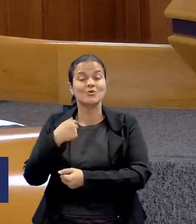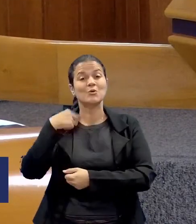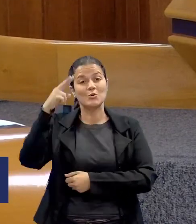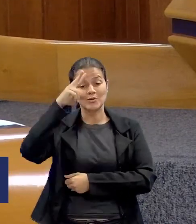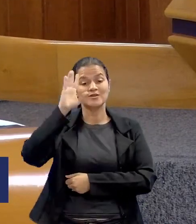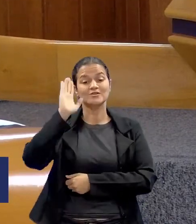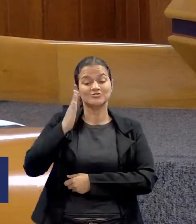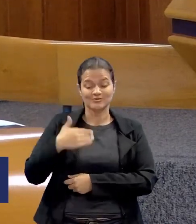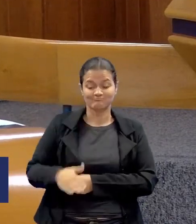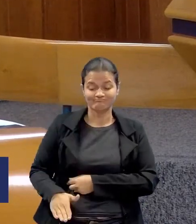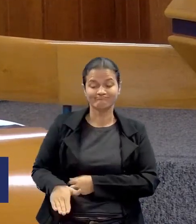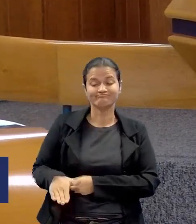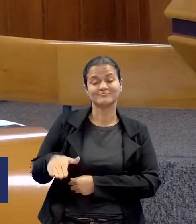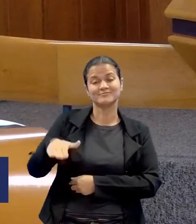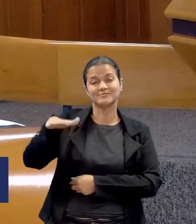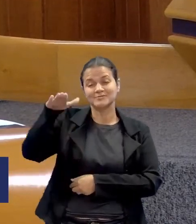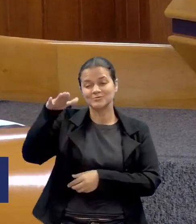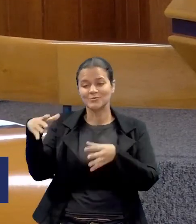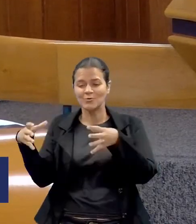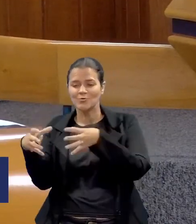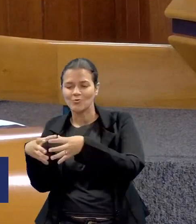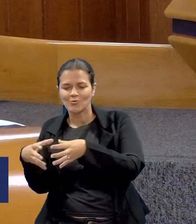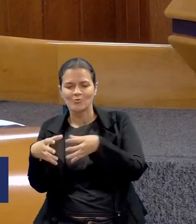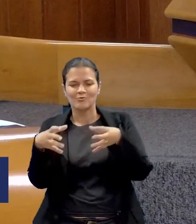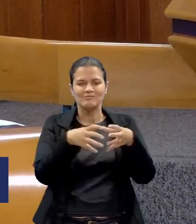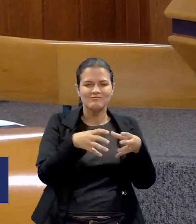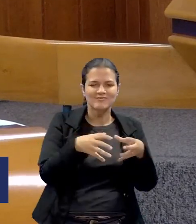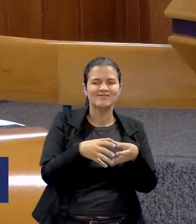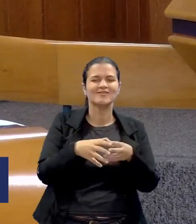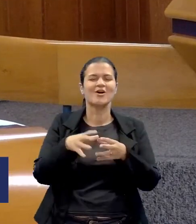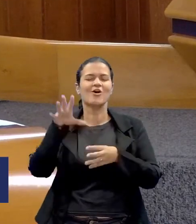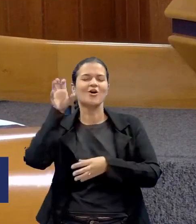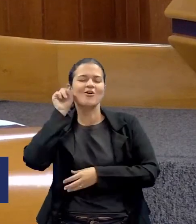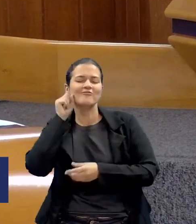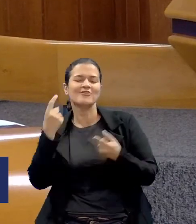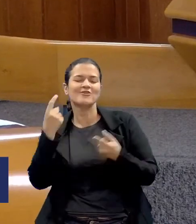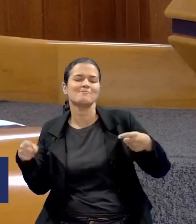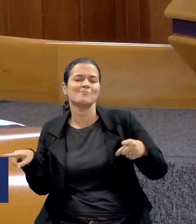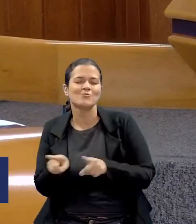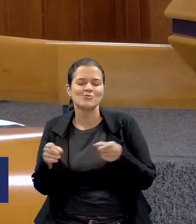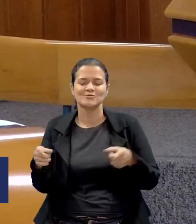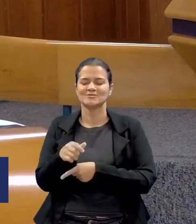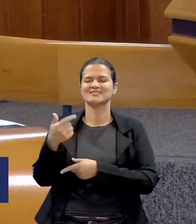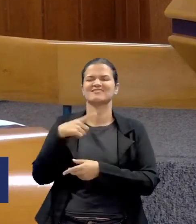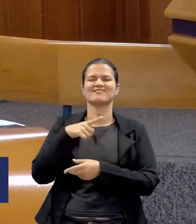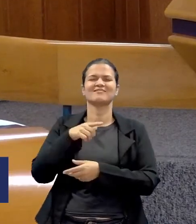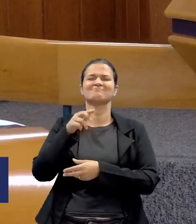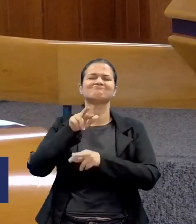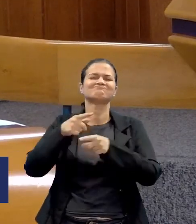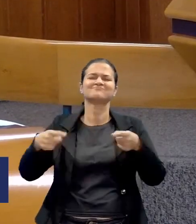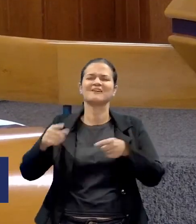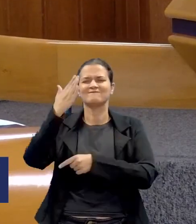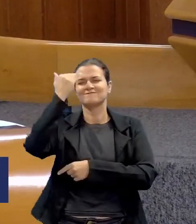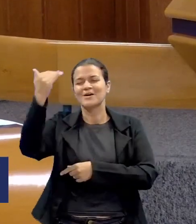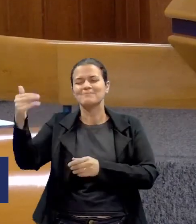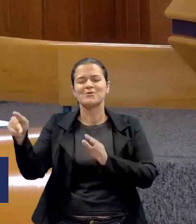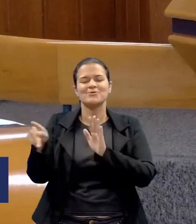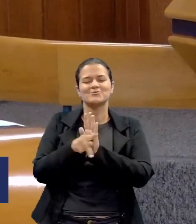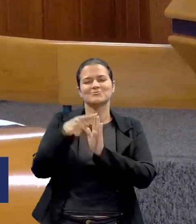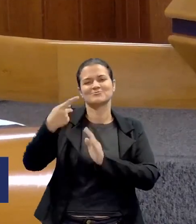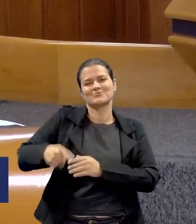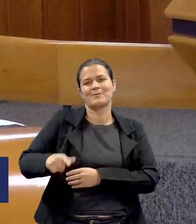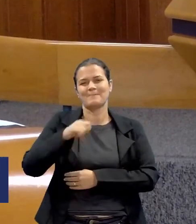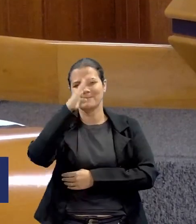com tribos da estirpe de Aborto Elétrico, Cássia Heller, Capital Inicial, Plebe Rude,